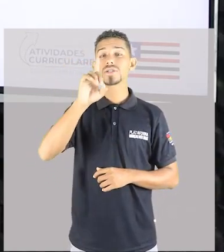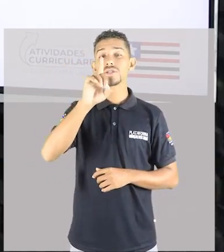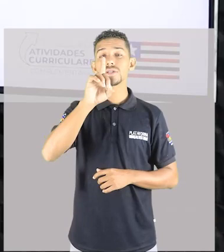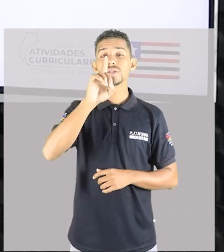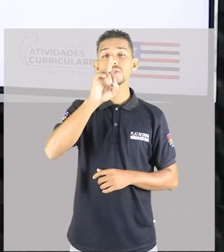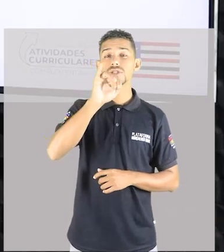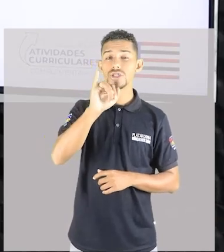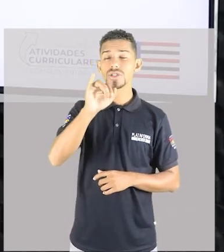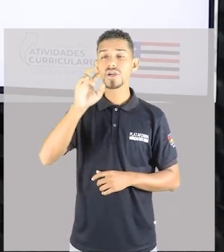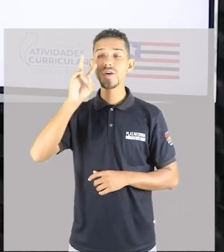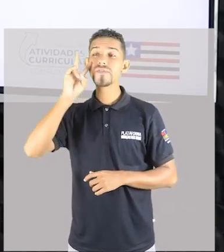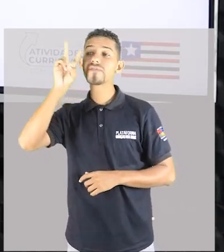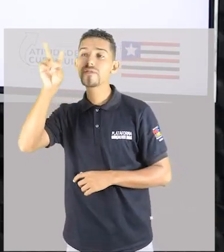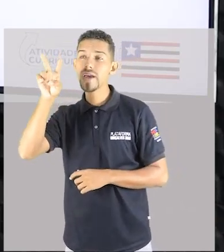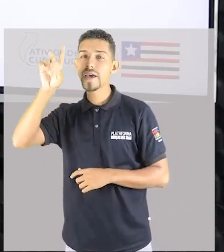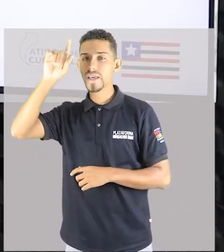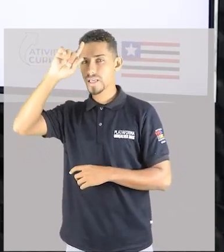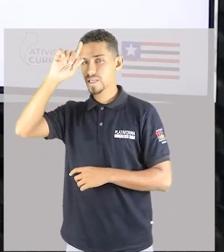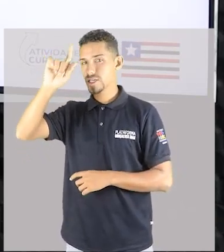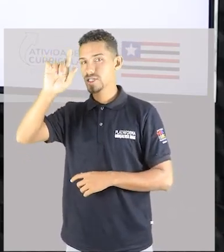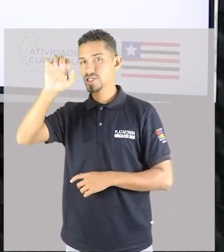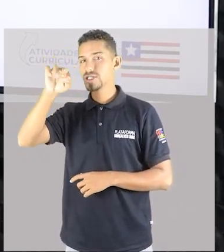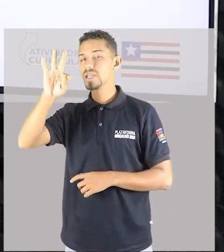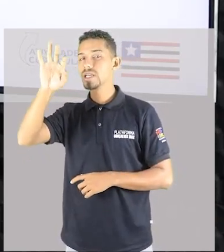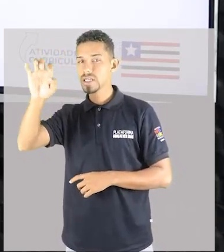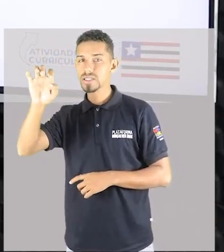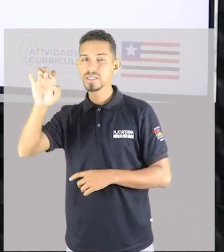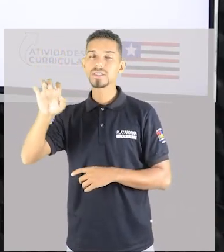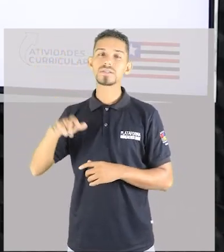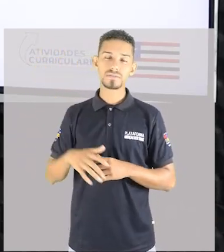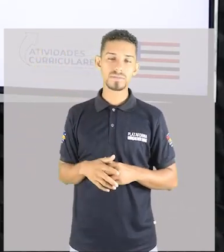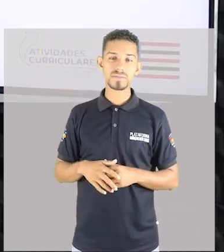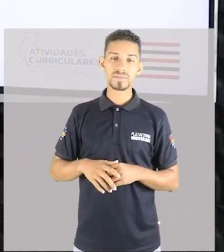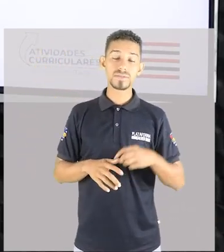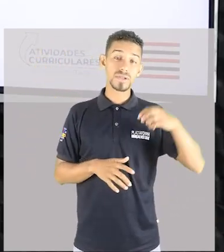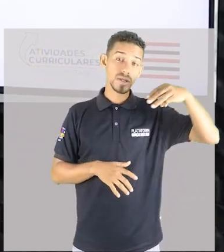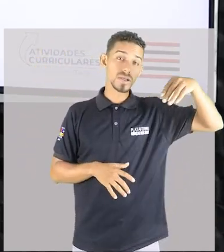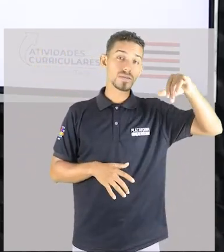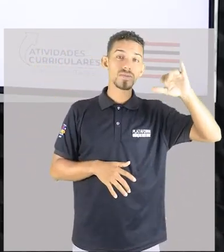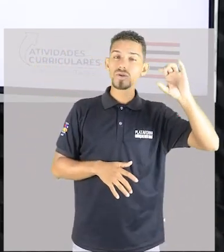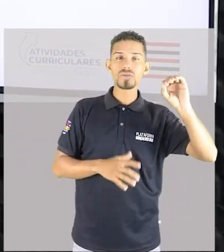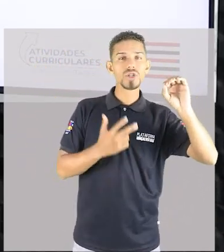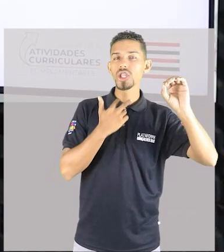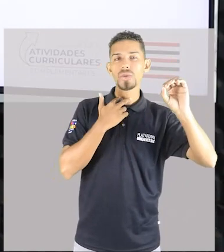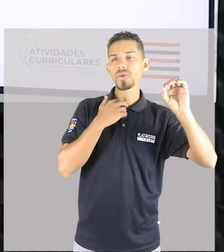não de ver bichos, tá? Claro que é uma brincadeira, mas é para vocês decorarem. O míope não